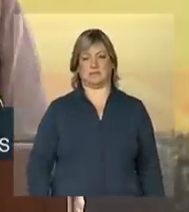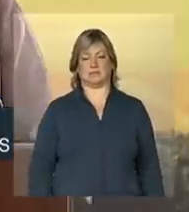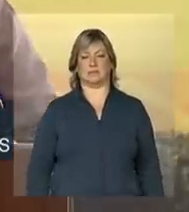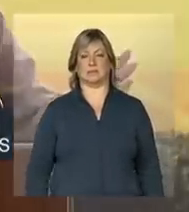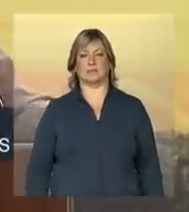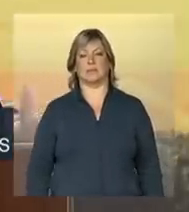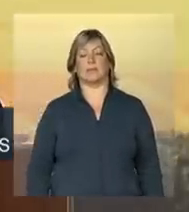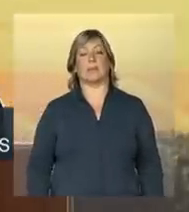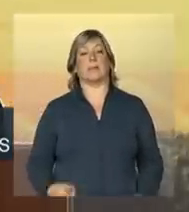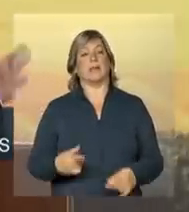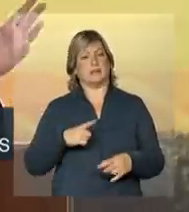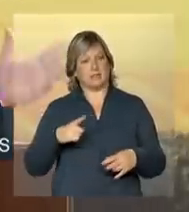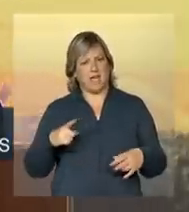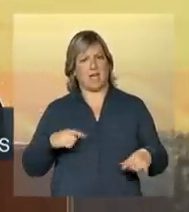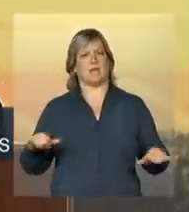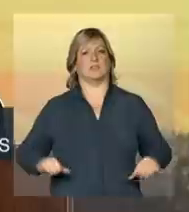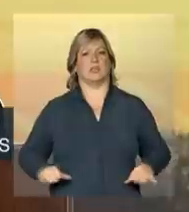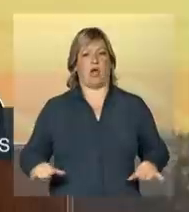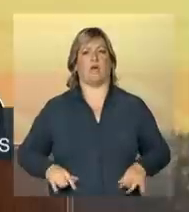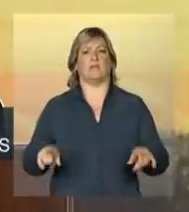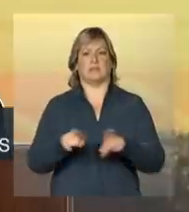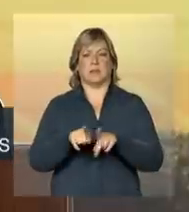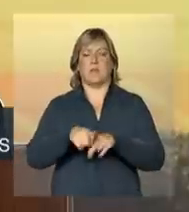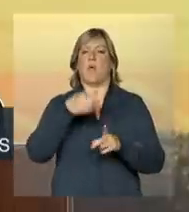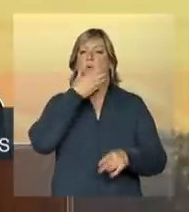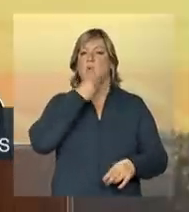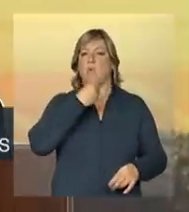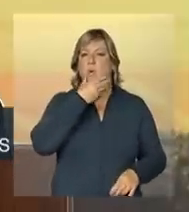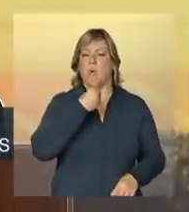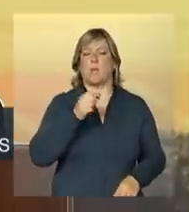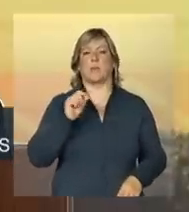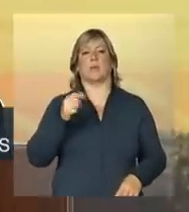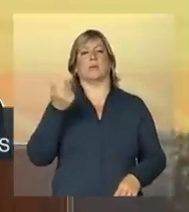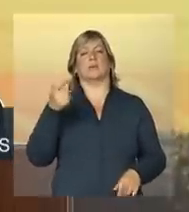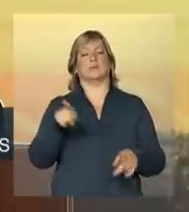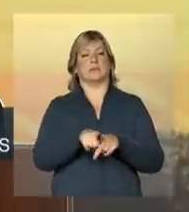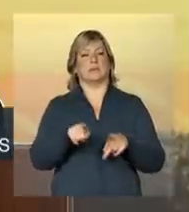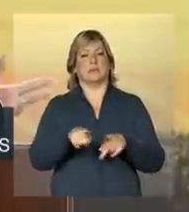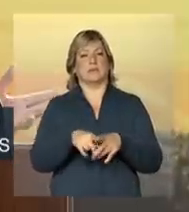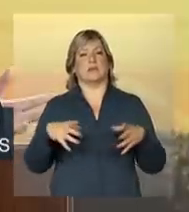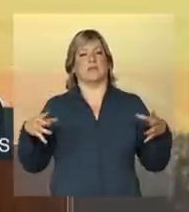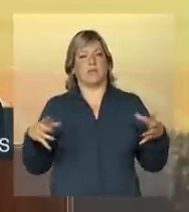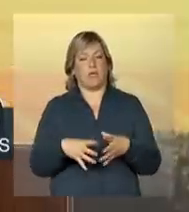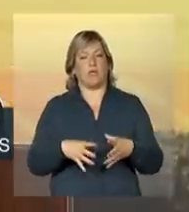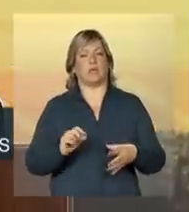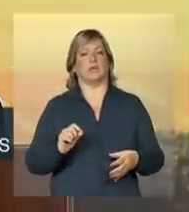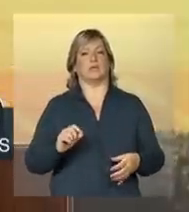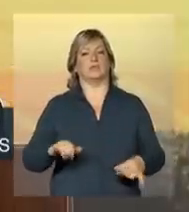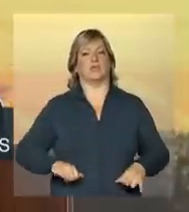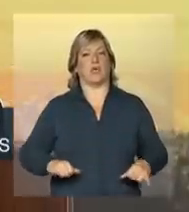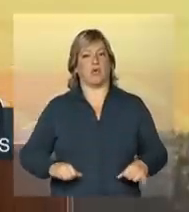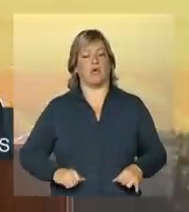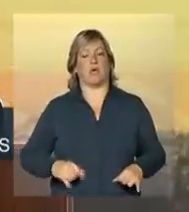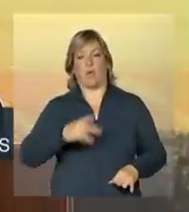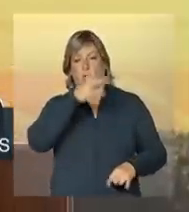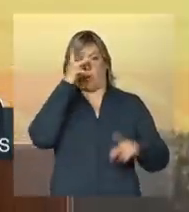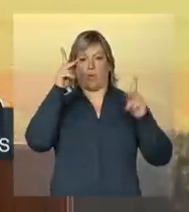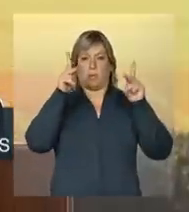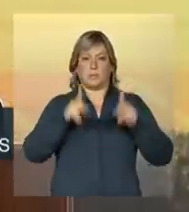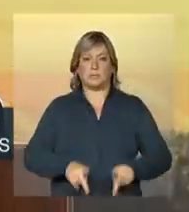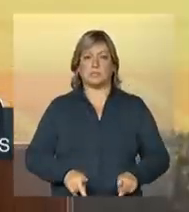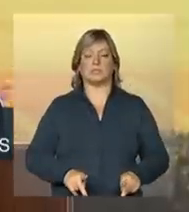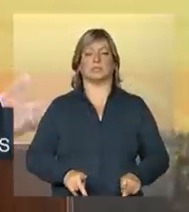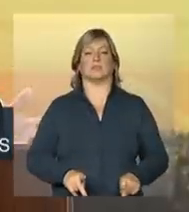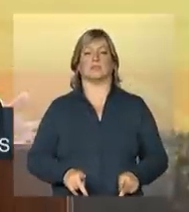que também não afete os homens que não afetem que não afete também a população